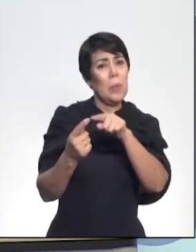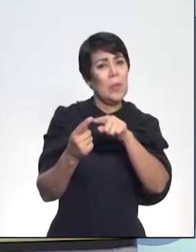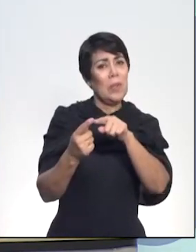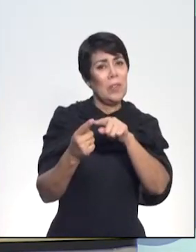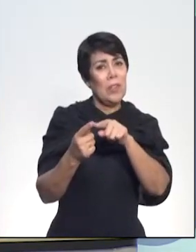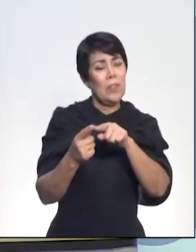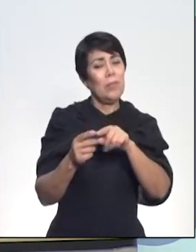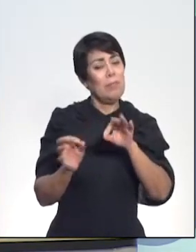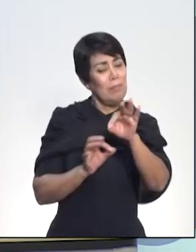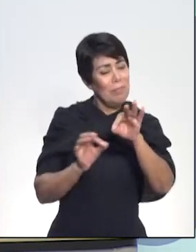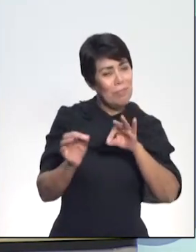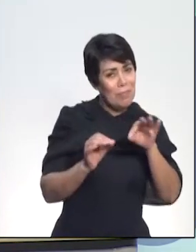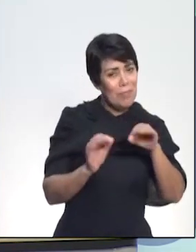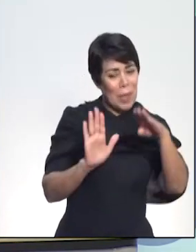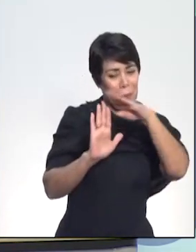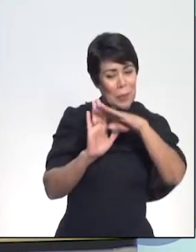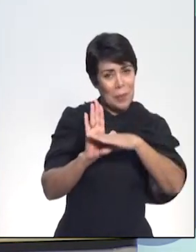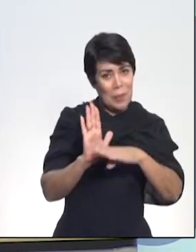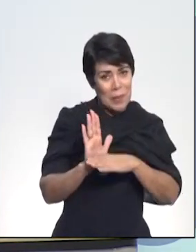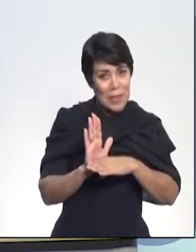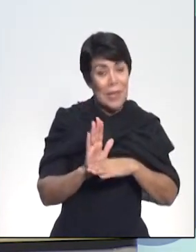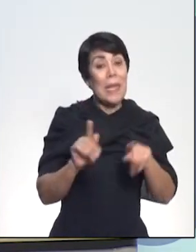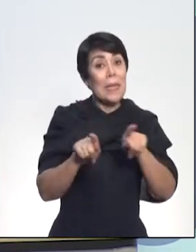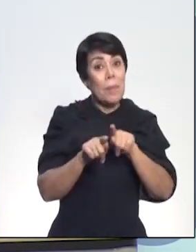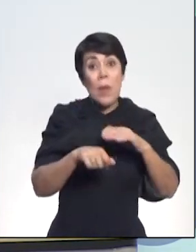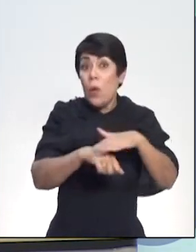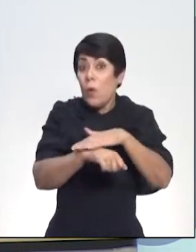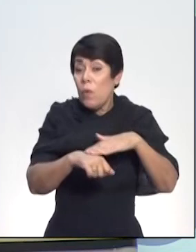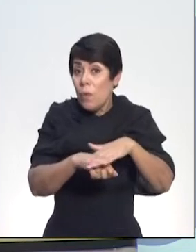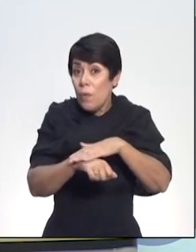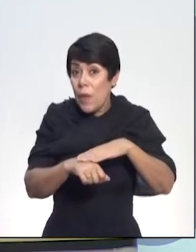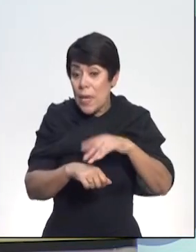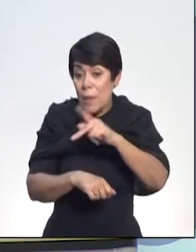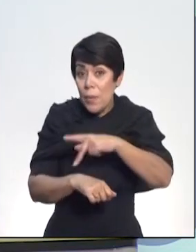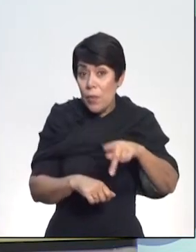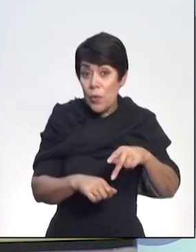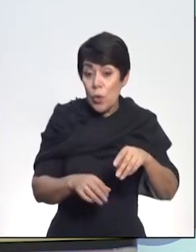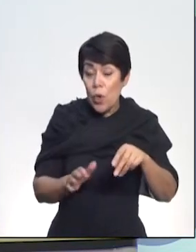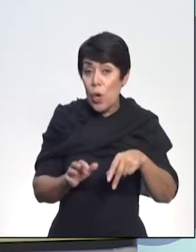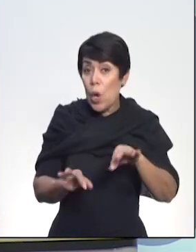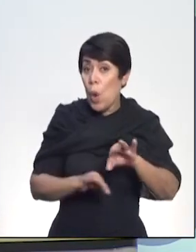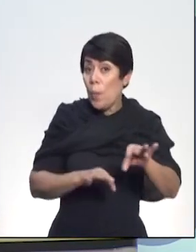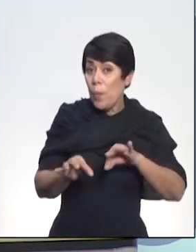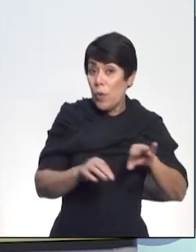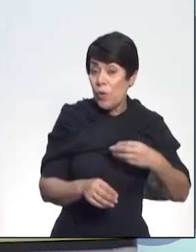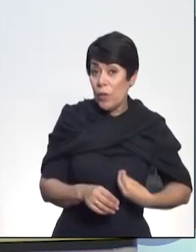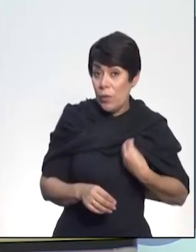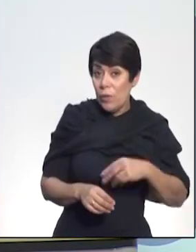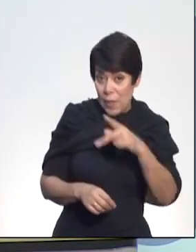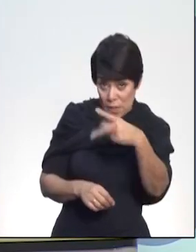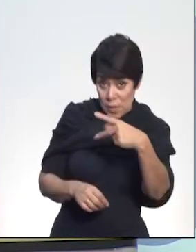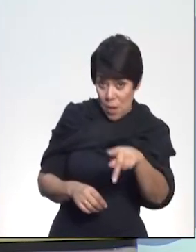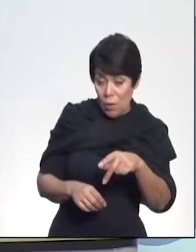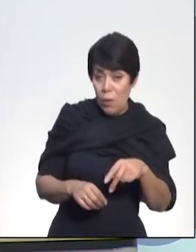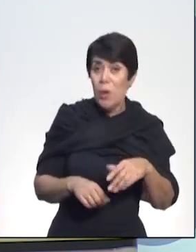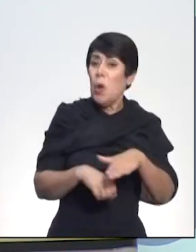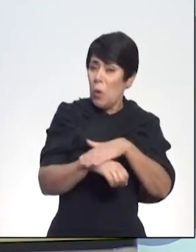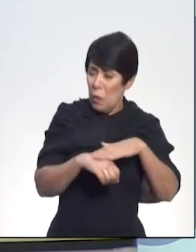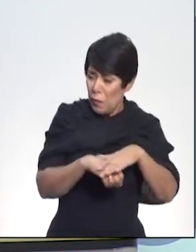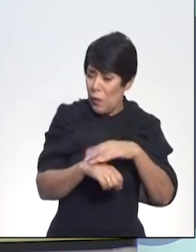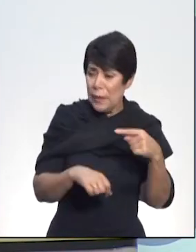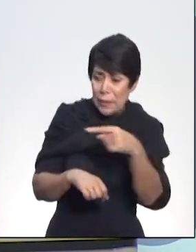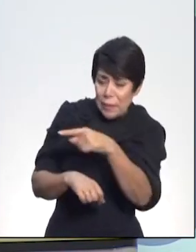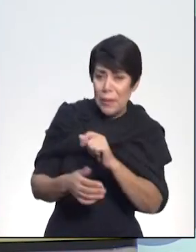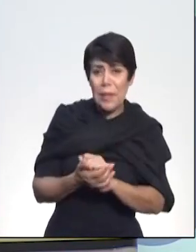a semana. Compartilhe com o professor de projeto de vida de vocês, aquilo que vocês construíram.